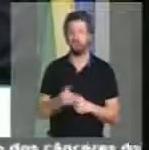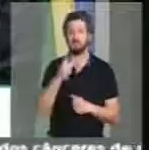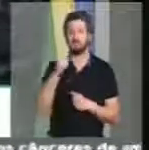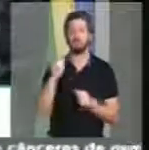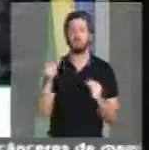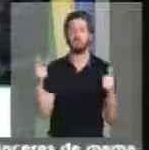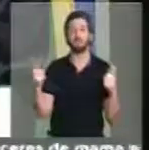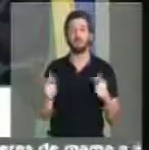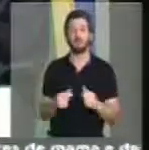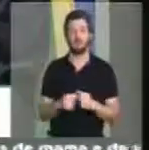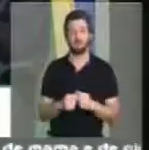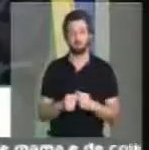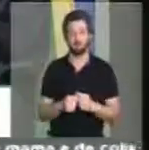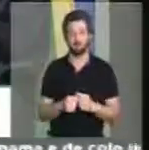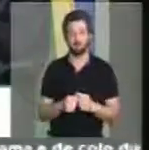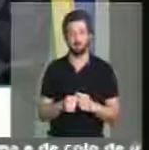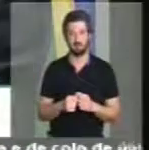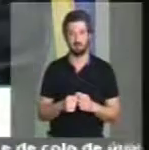que falar.